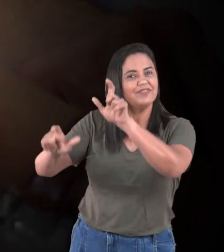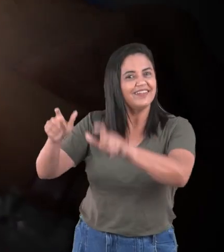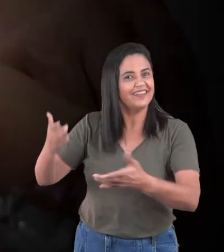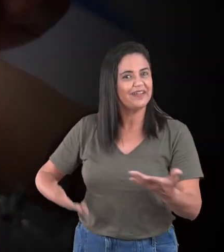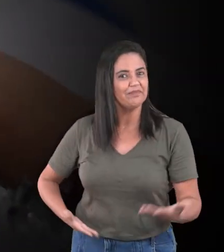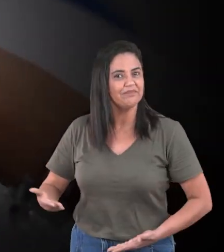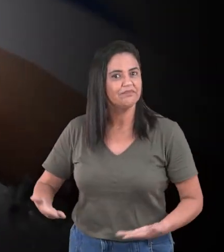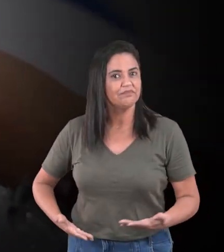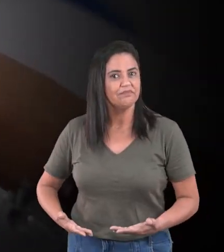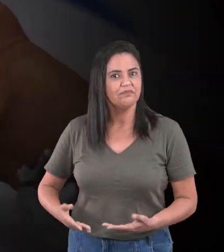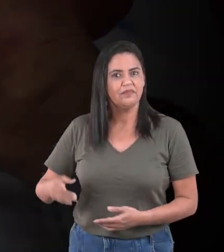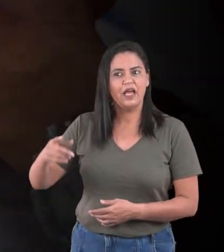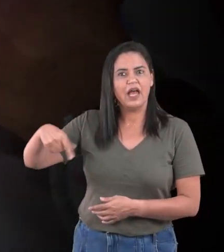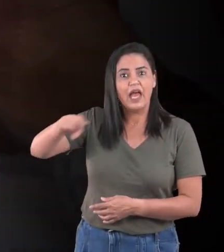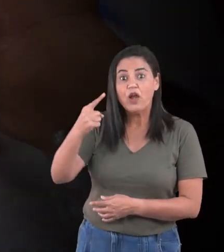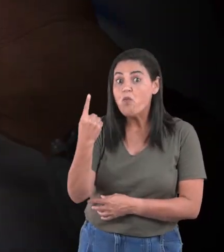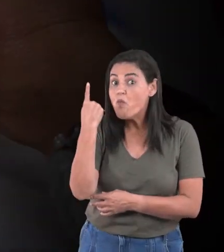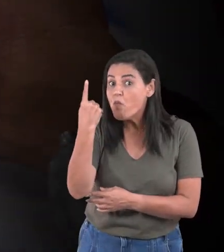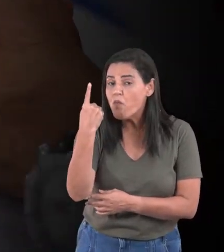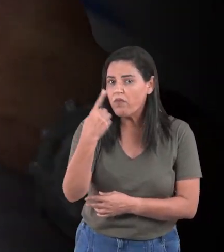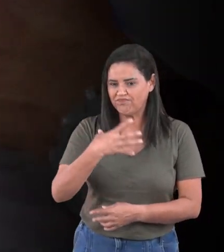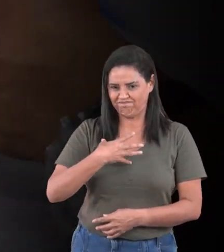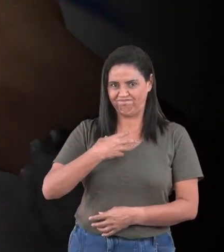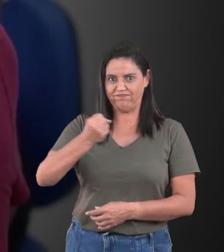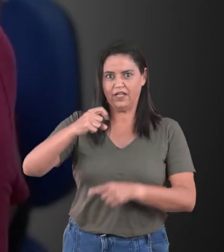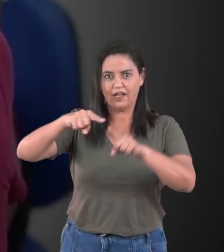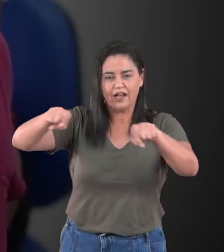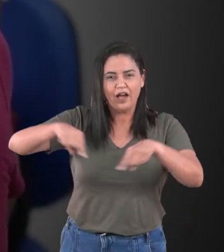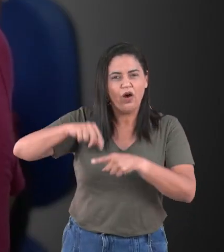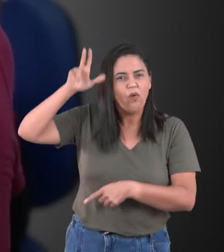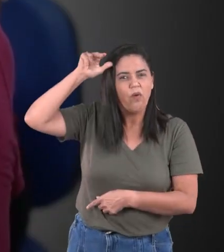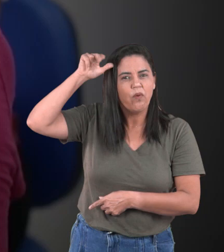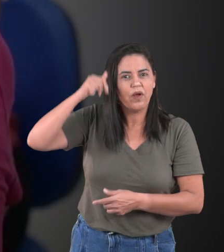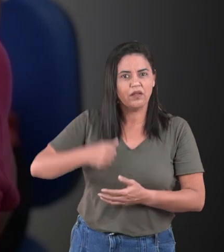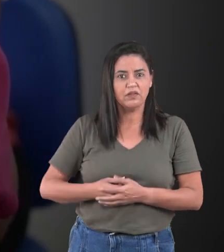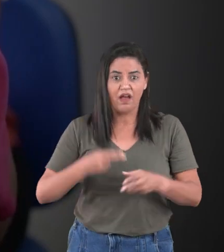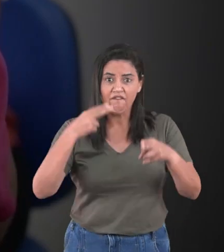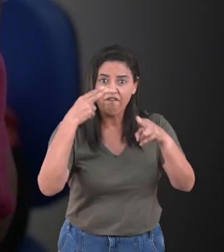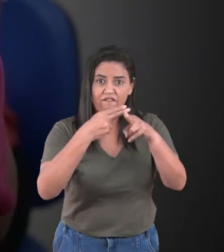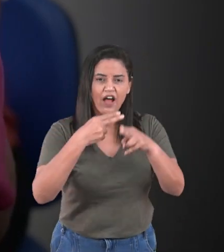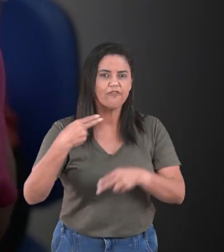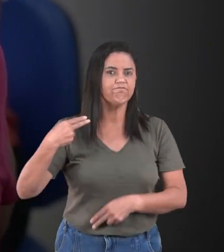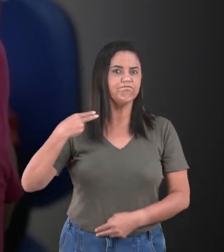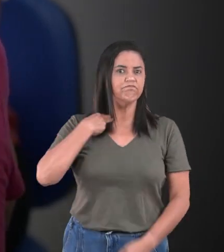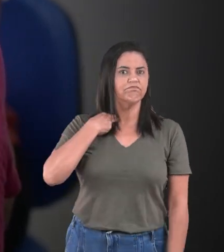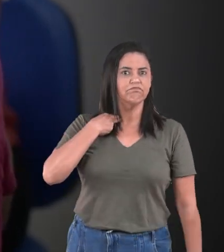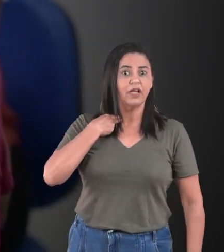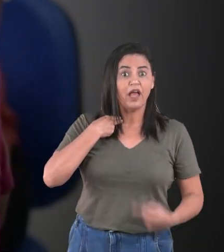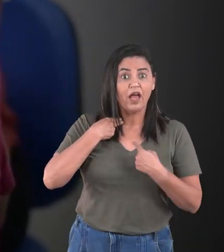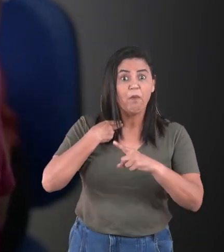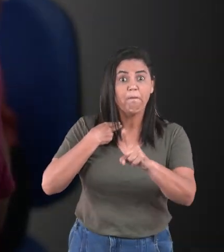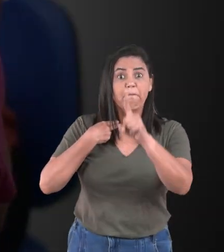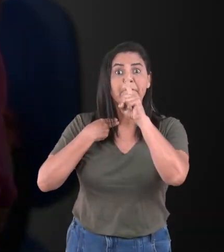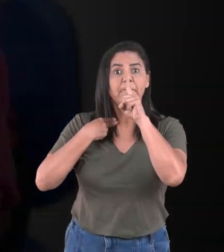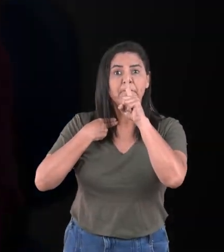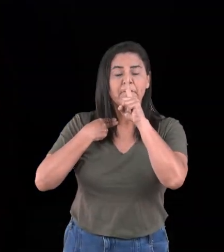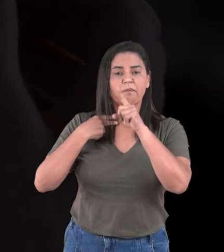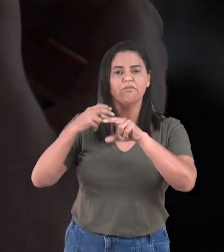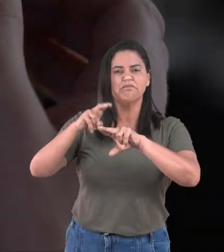trabalhador. Aí um desses trabalhadores dele me agarrou lá no curral. E ele botou uma faca em cima de mim, disse que se eu falasse, ele me